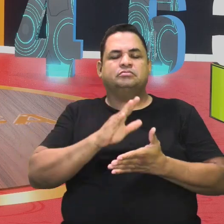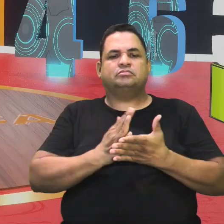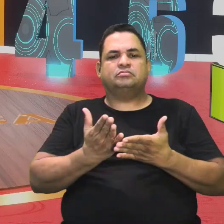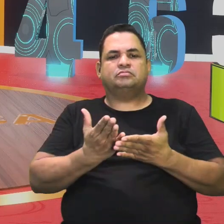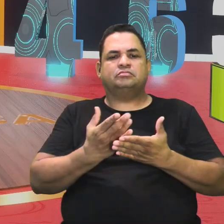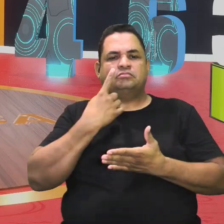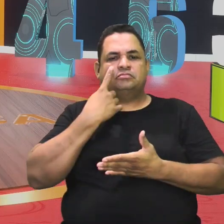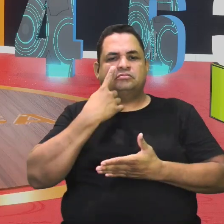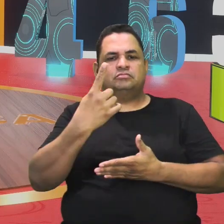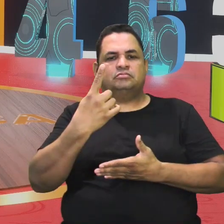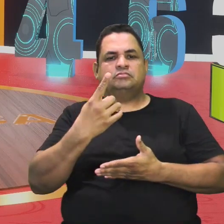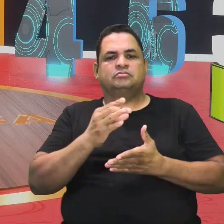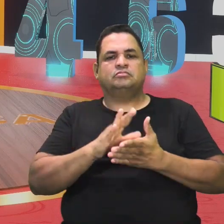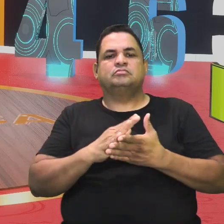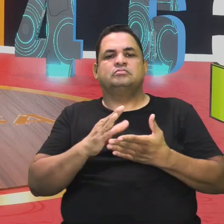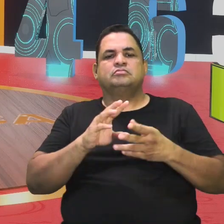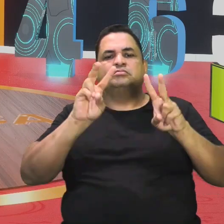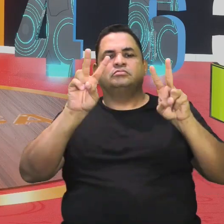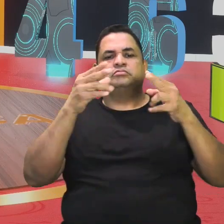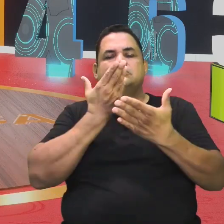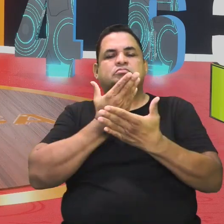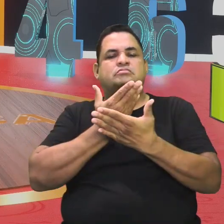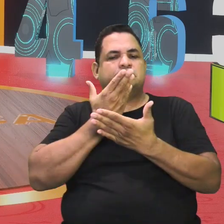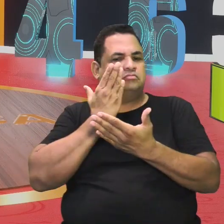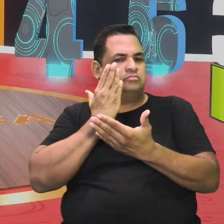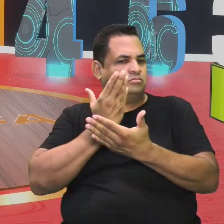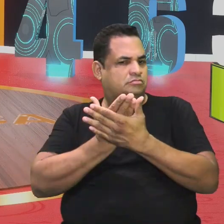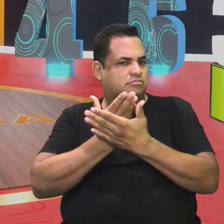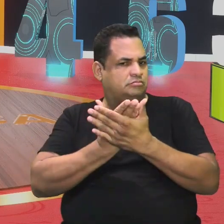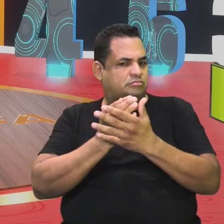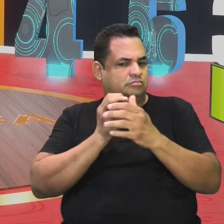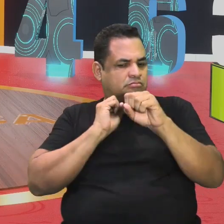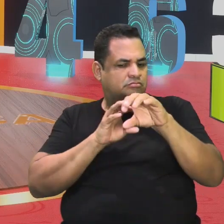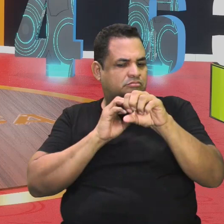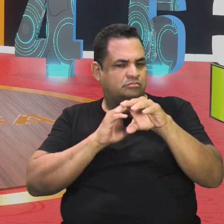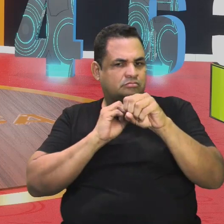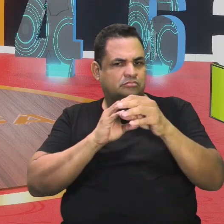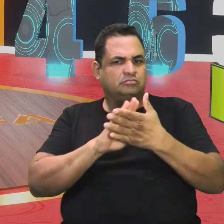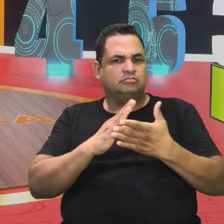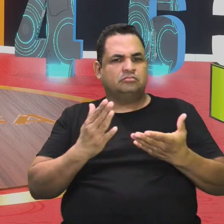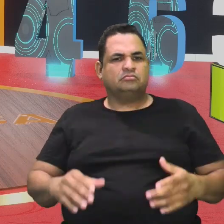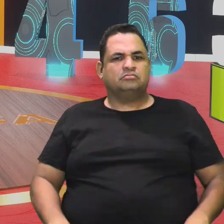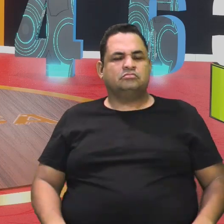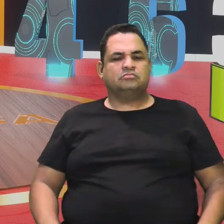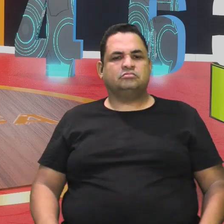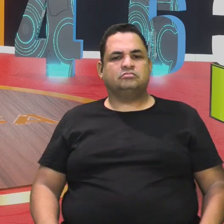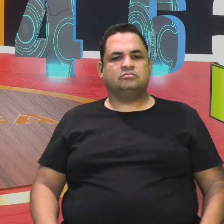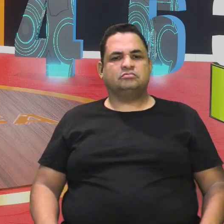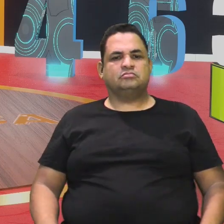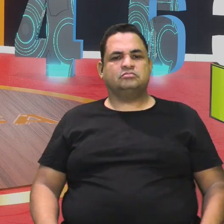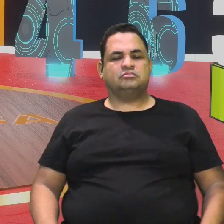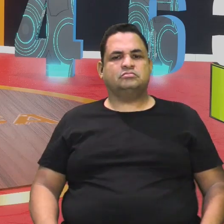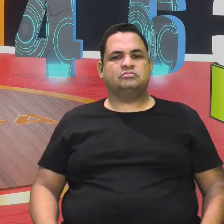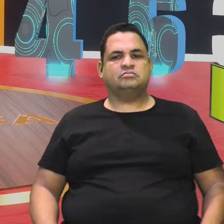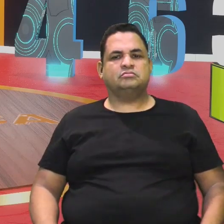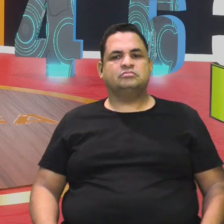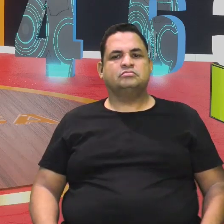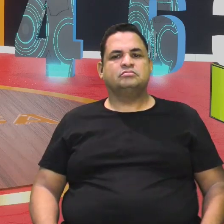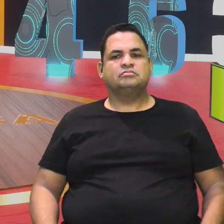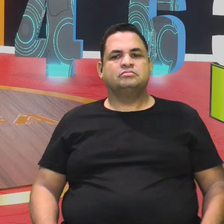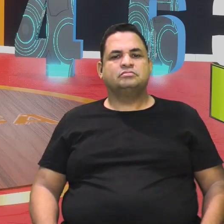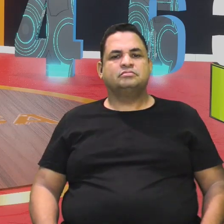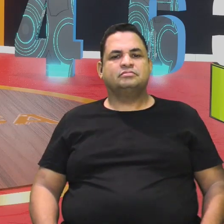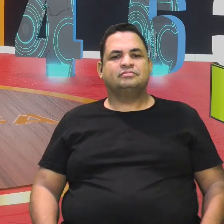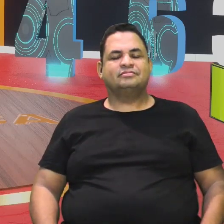gente verificar algum assunto que já foi passado para vocês é como... Tan, tan, tan, tan, tan, tan, tan, tan, tan,